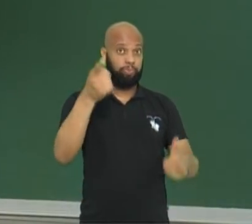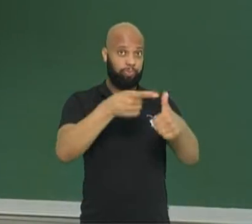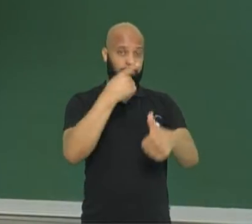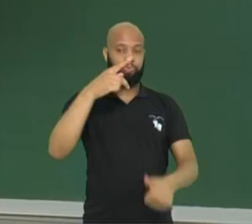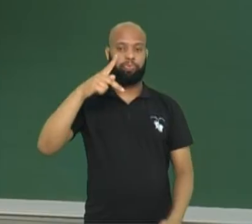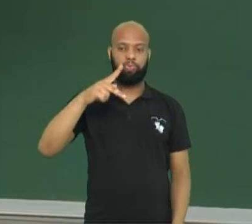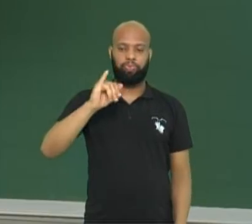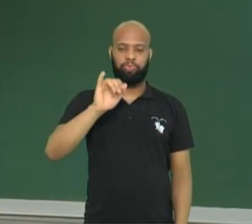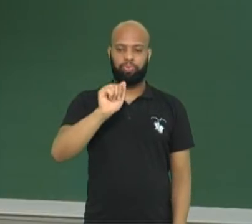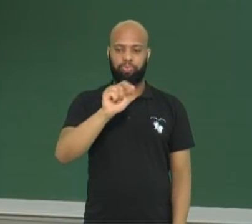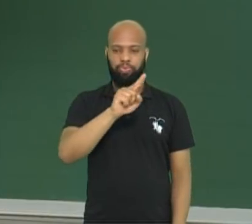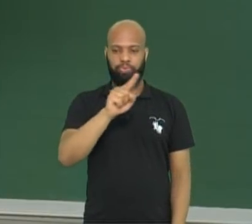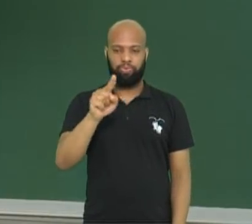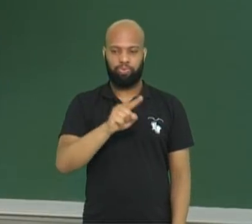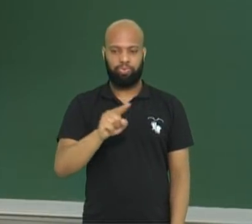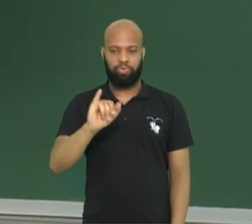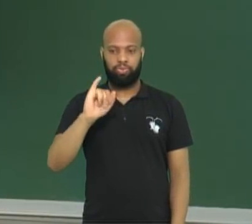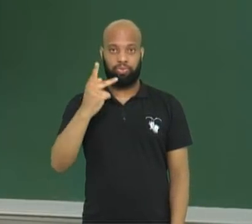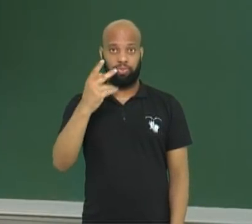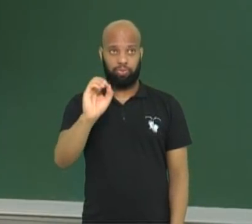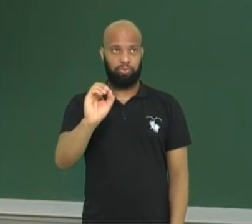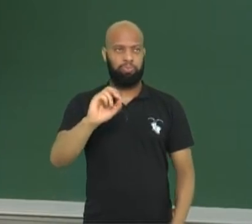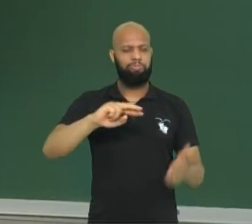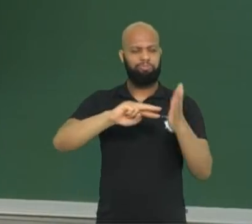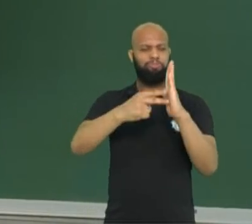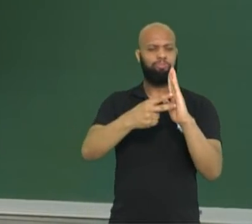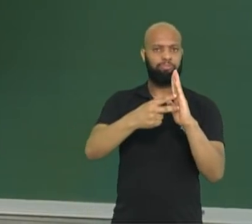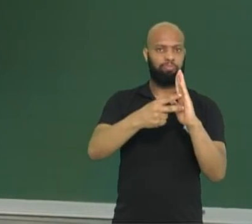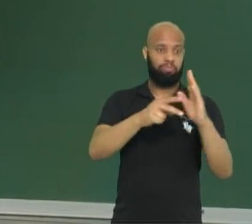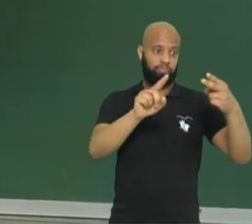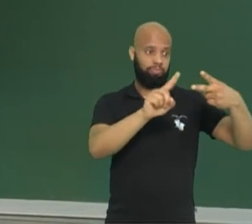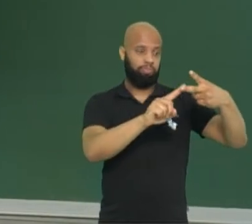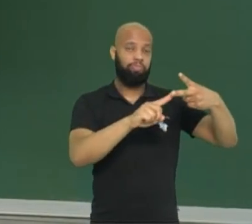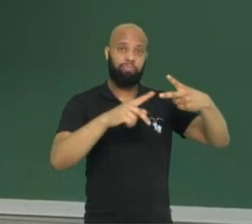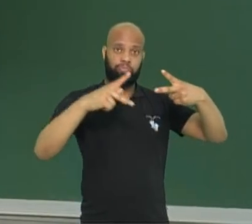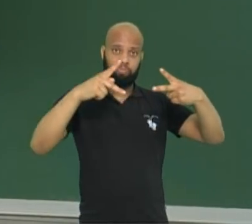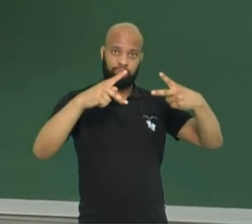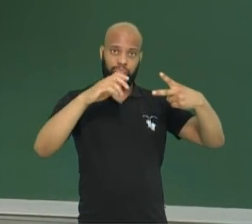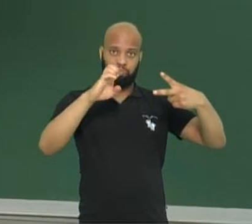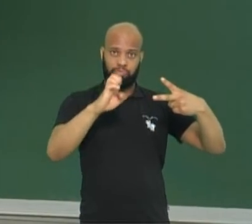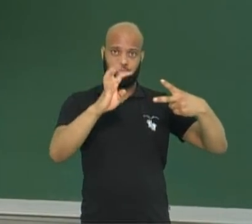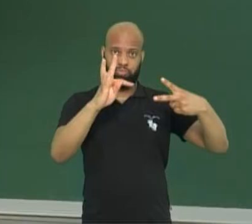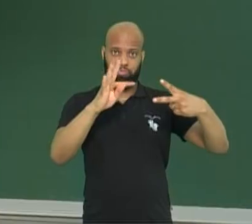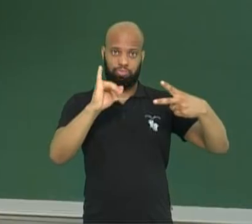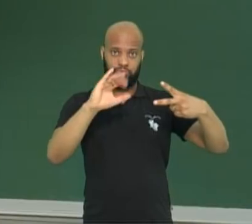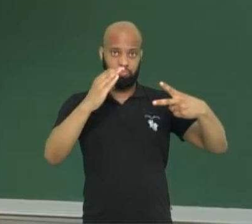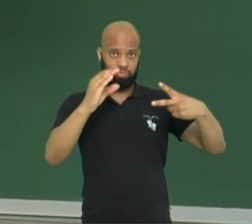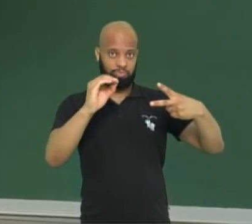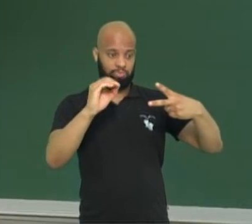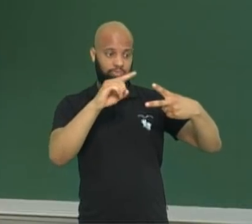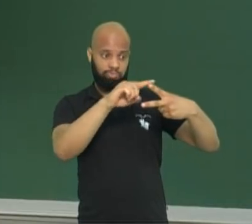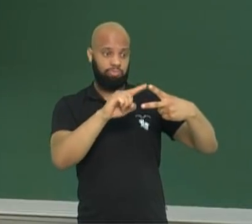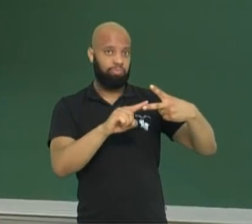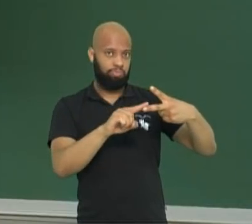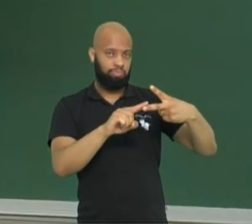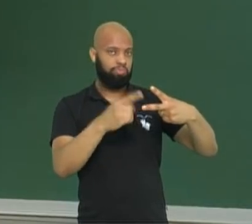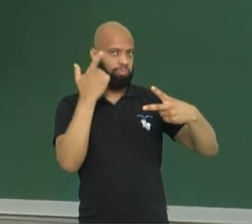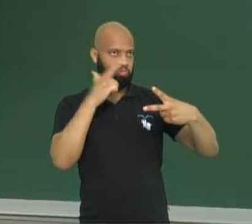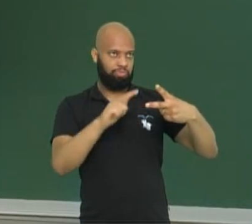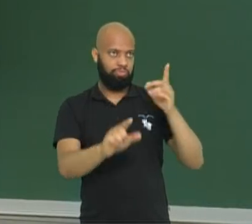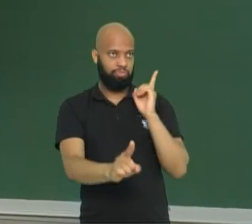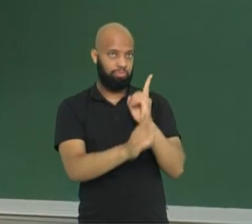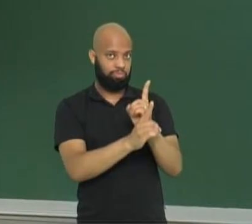olha, né? Eu perguntei para você, olha aqui, ó, né? Se nesses trechos aqui, né,